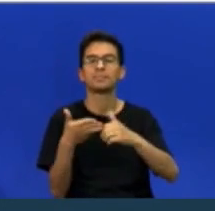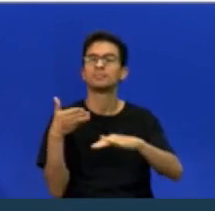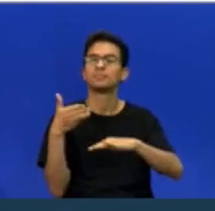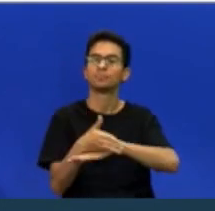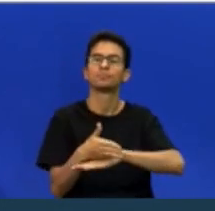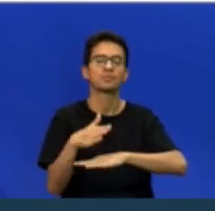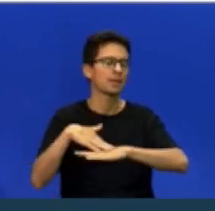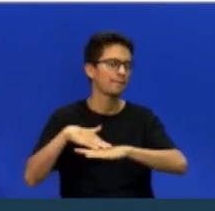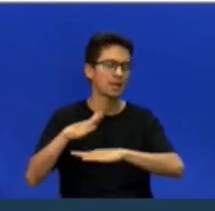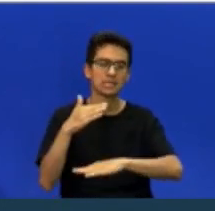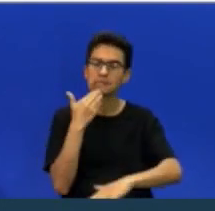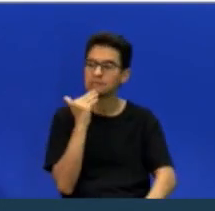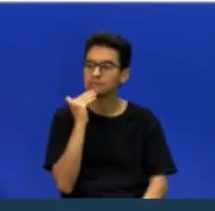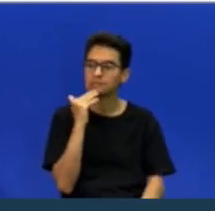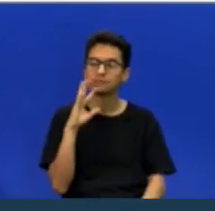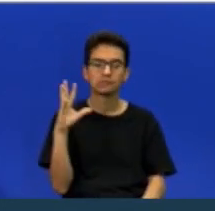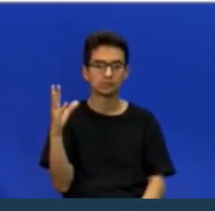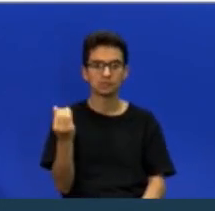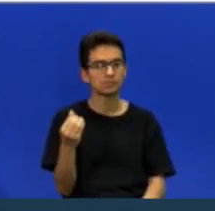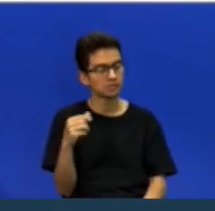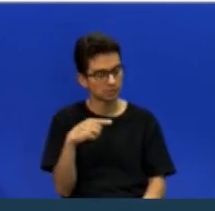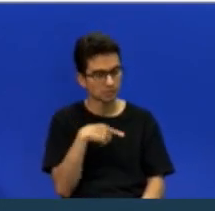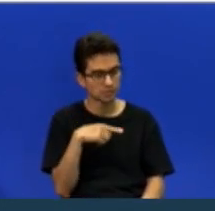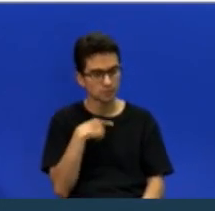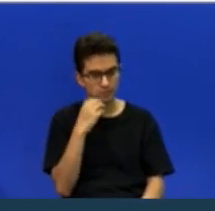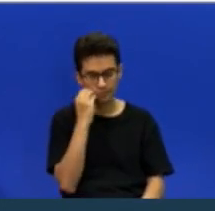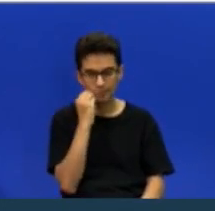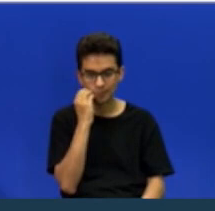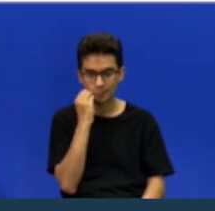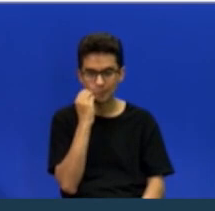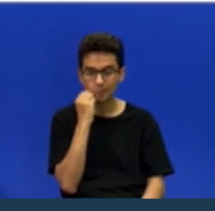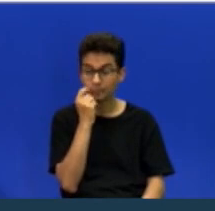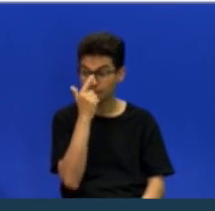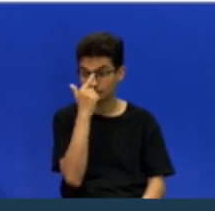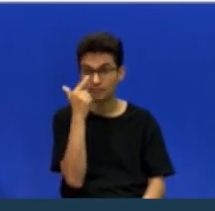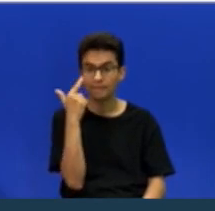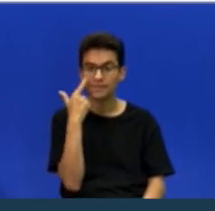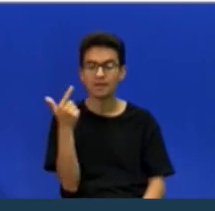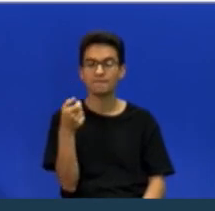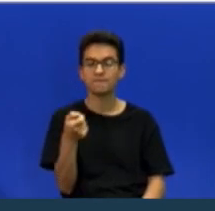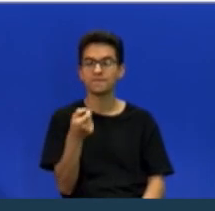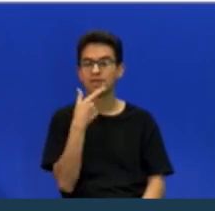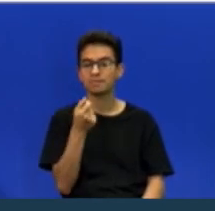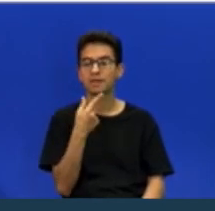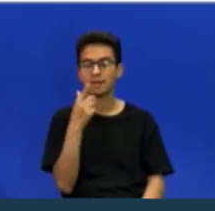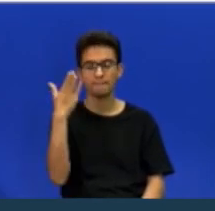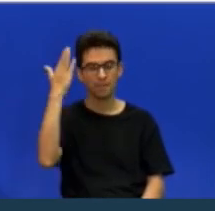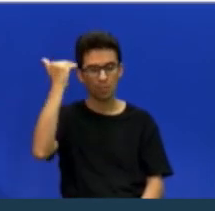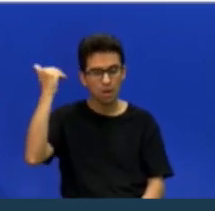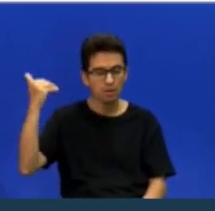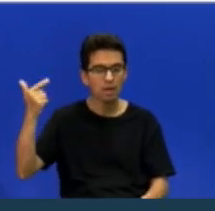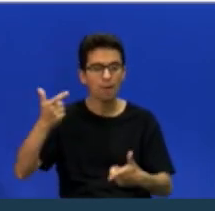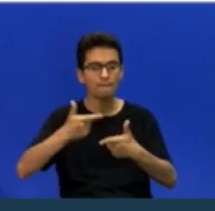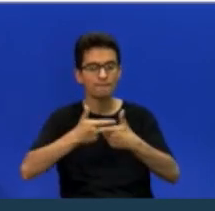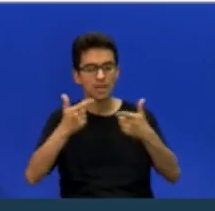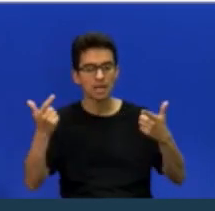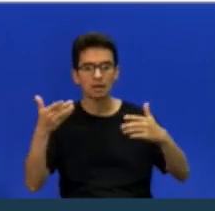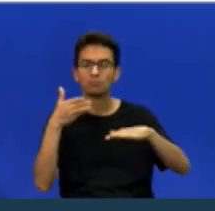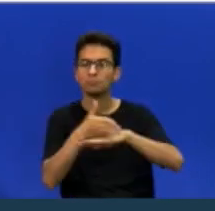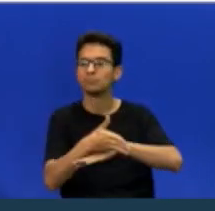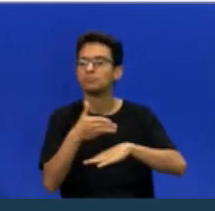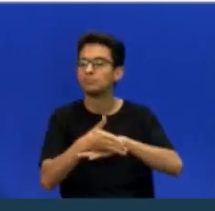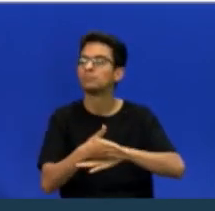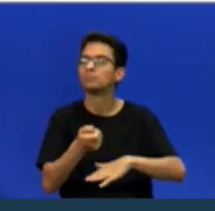maior vulnerabilidade. A Farmácia Popular é um outro programa importante, criado para ampliar o acesso da